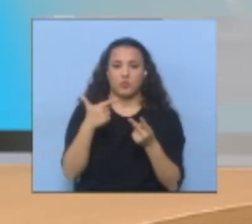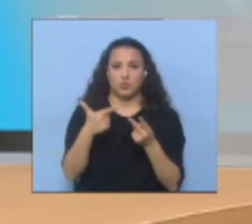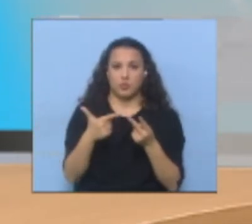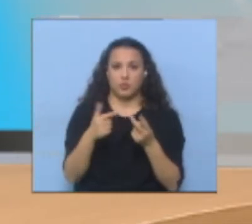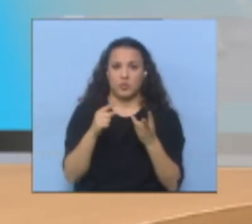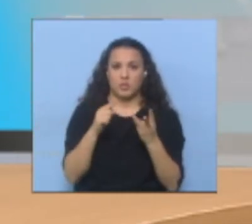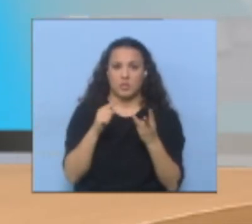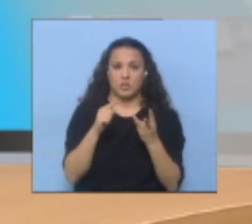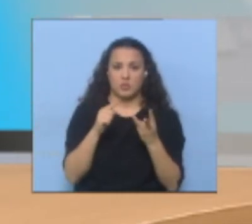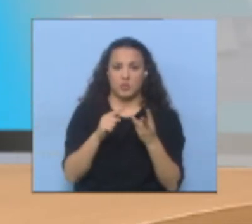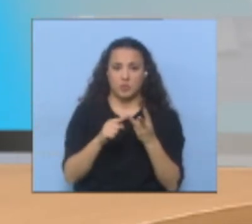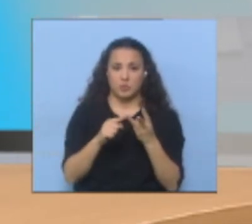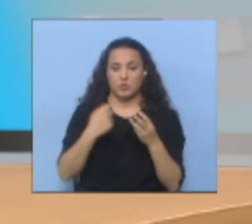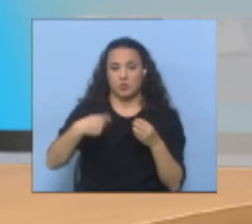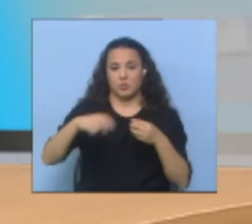Presidentes de Câmara.